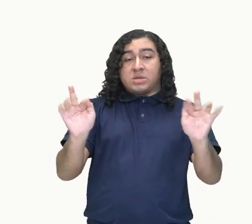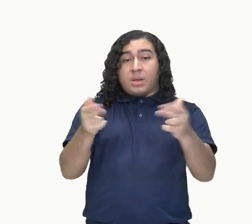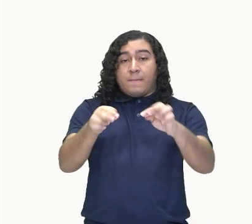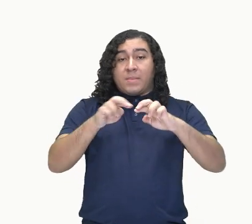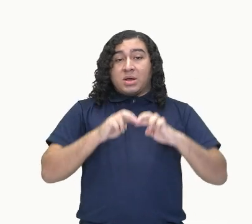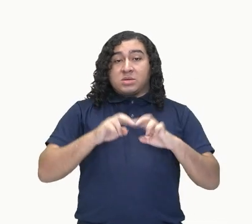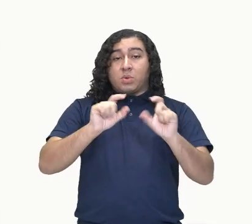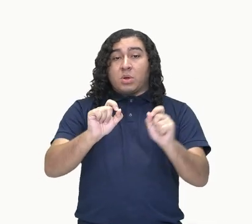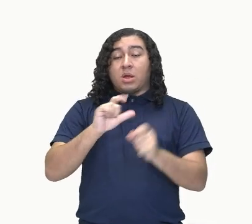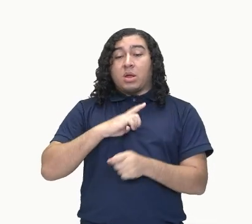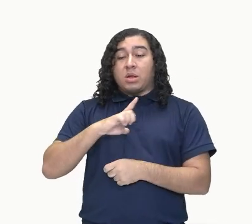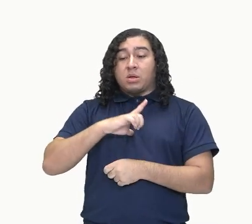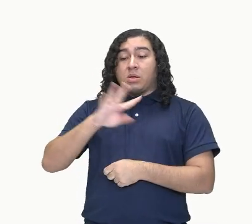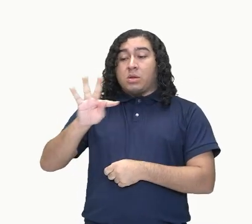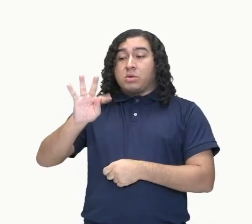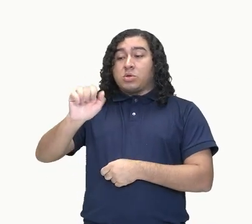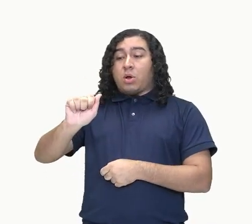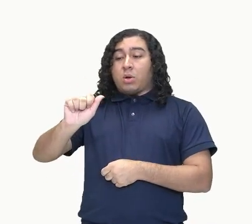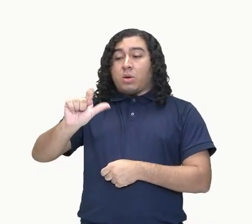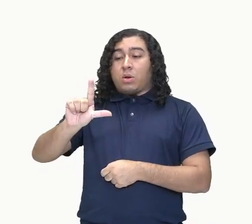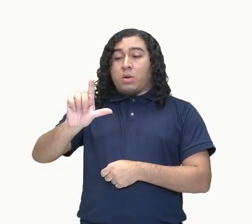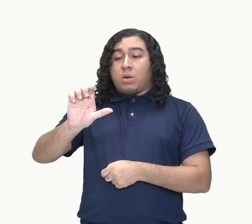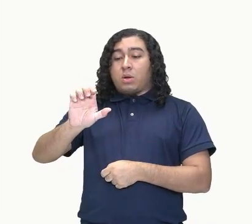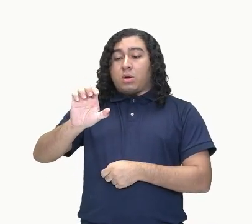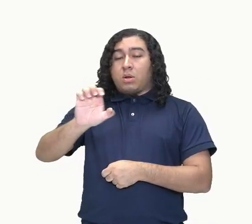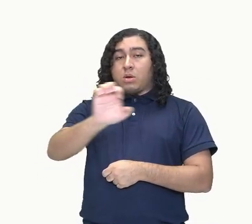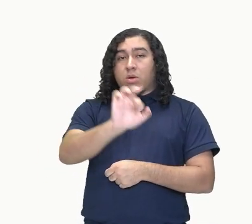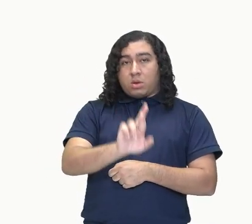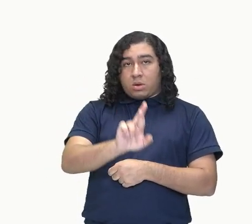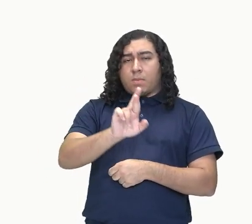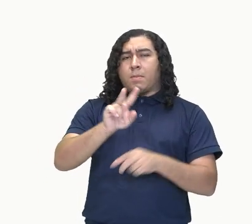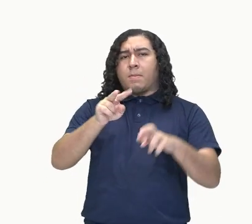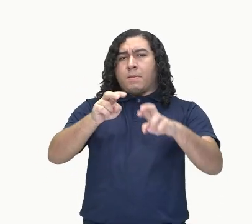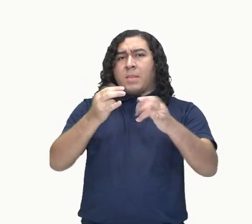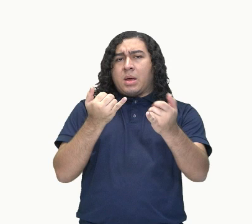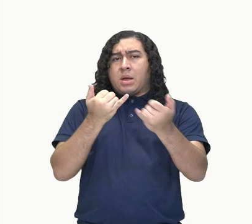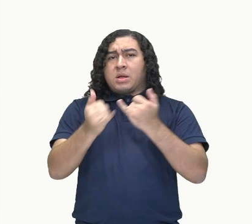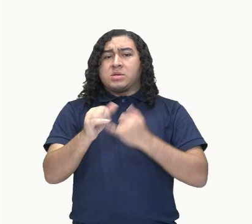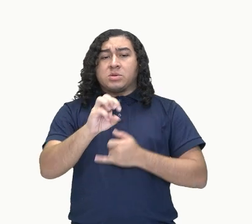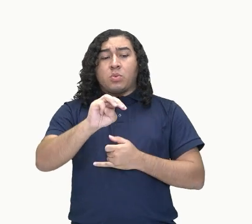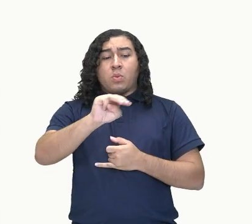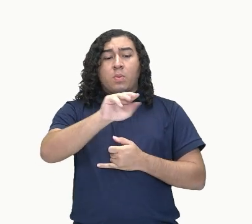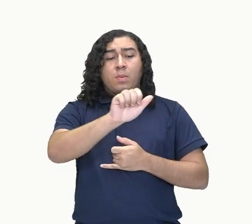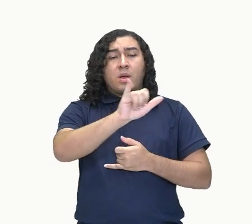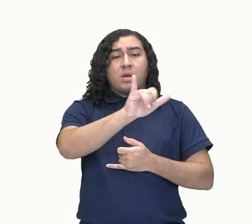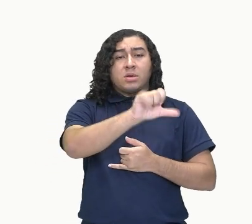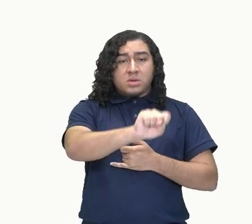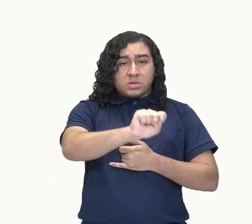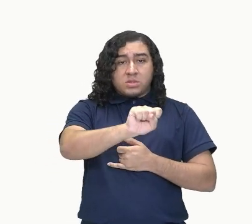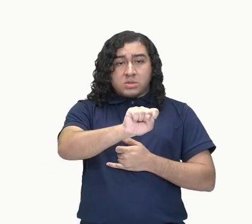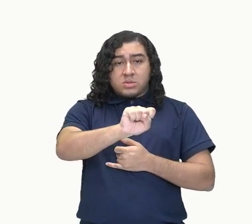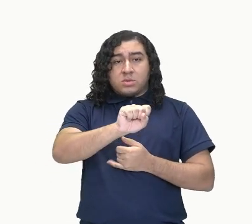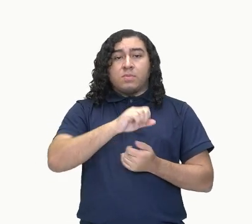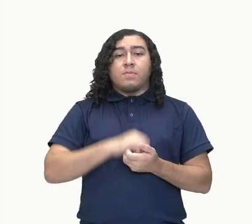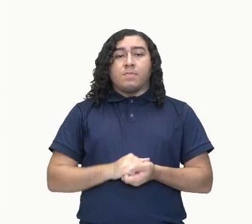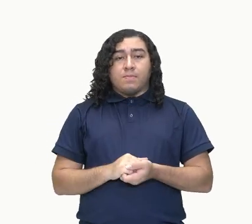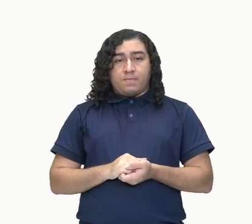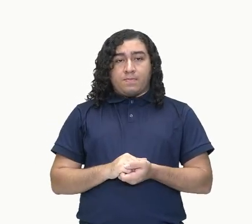ER aqui, ele fosse o mais na língua portuguesa. Ou seja, Pedro é